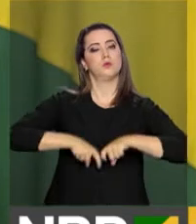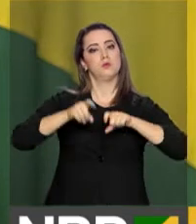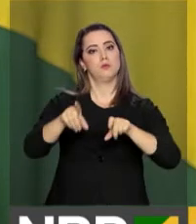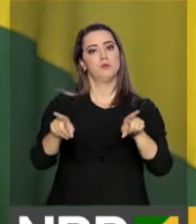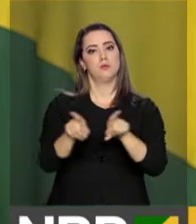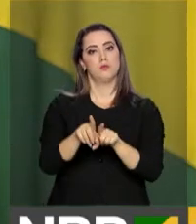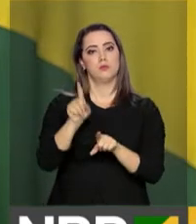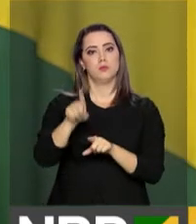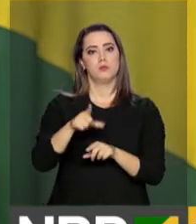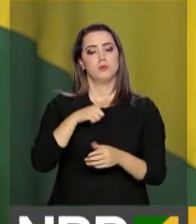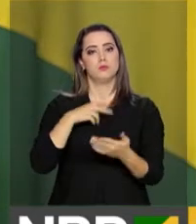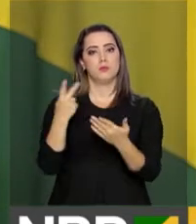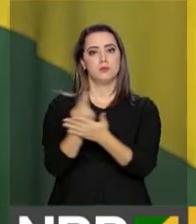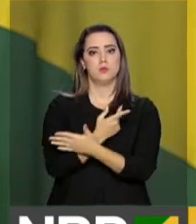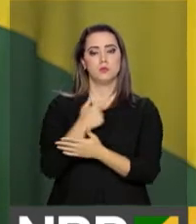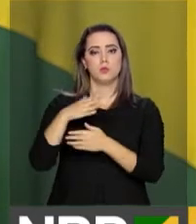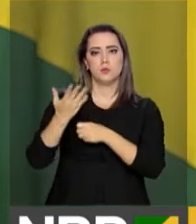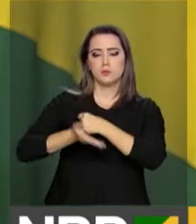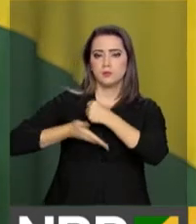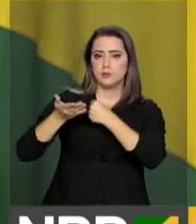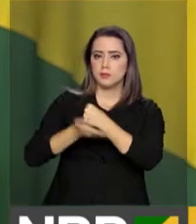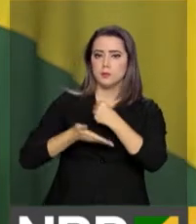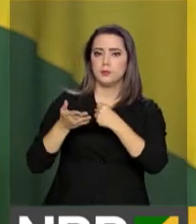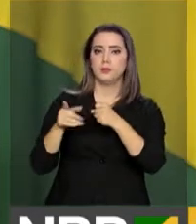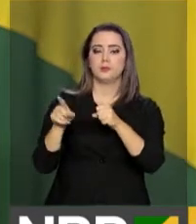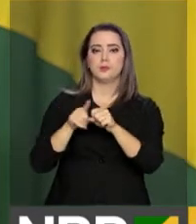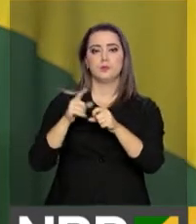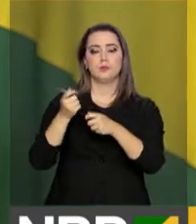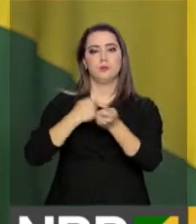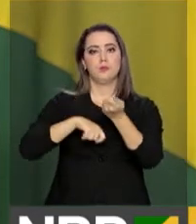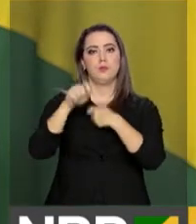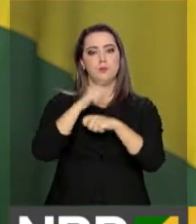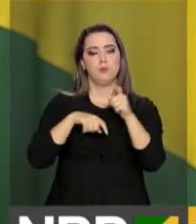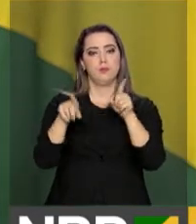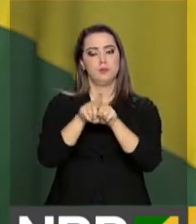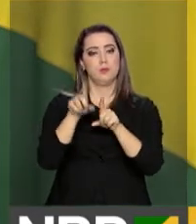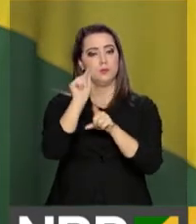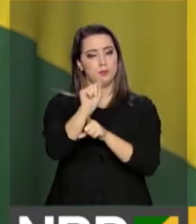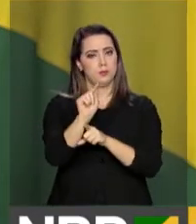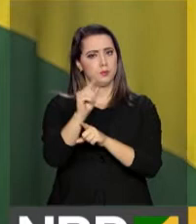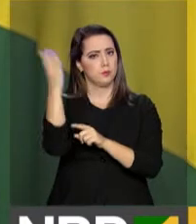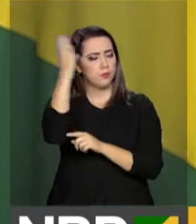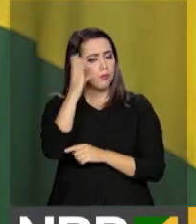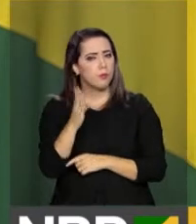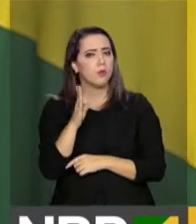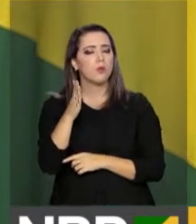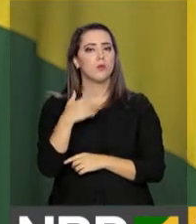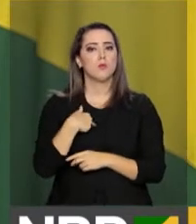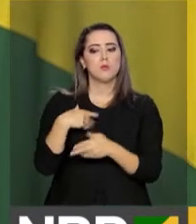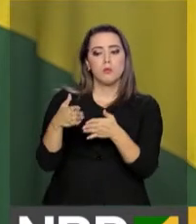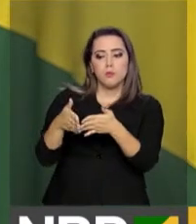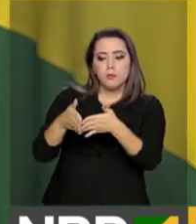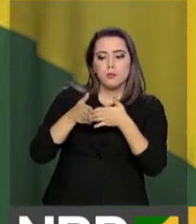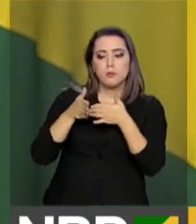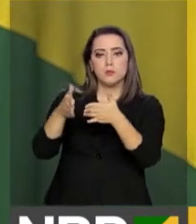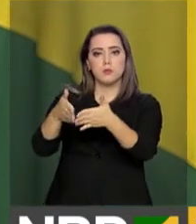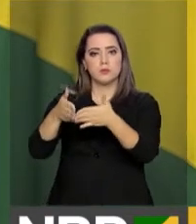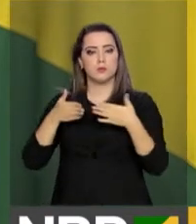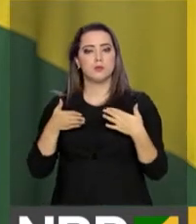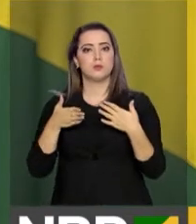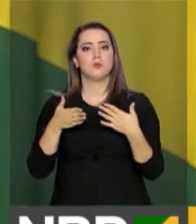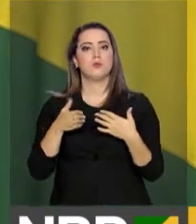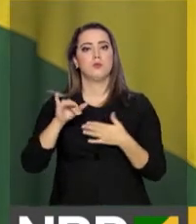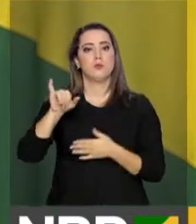tem sido um dos alicerces da economia brasileira eu pedirei essencial joão martins